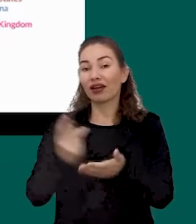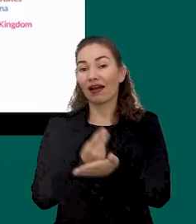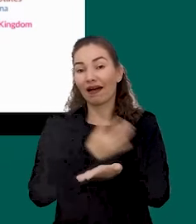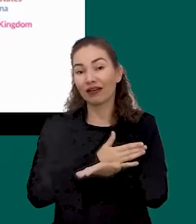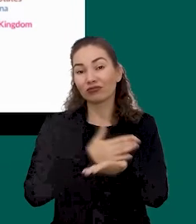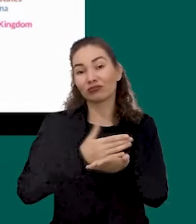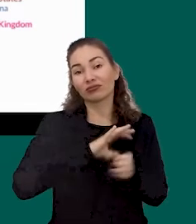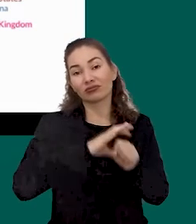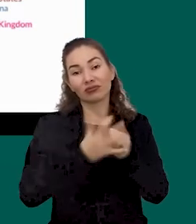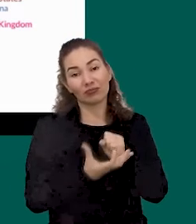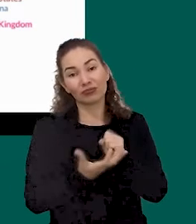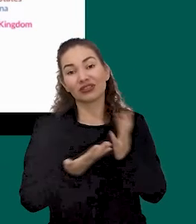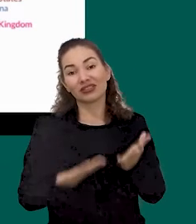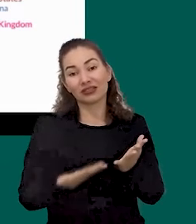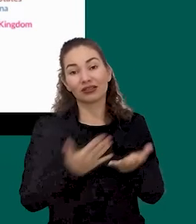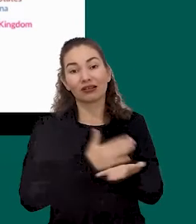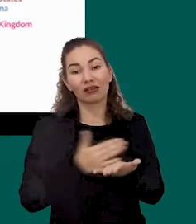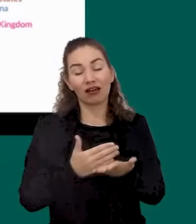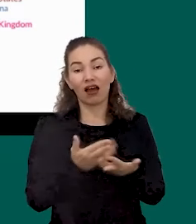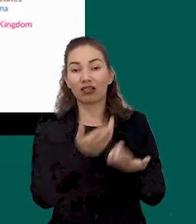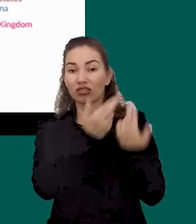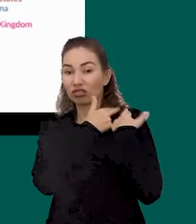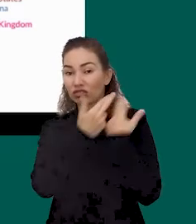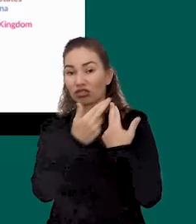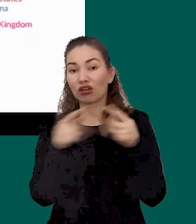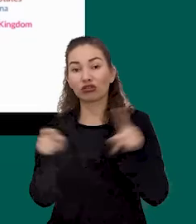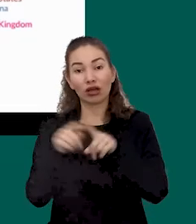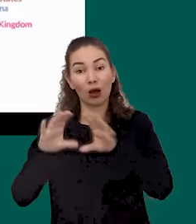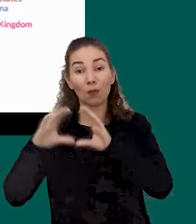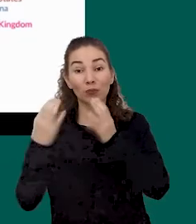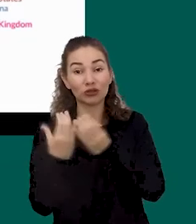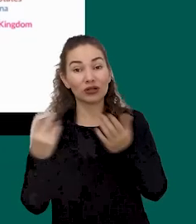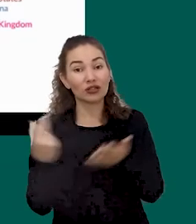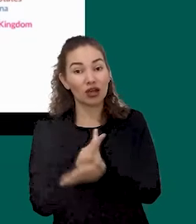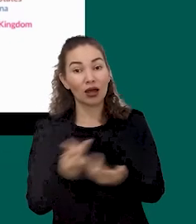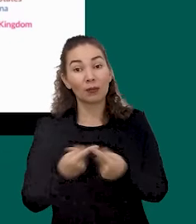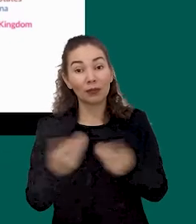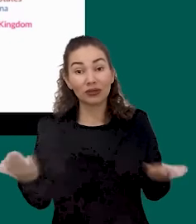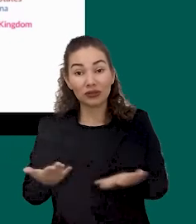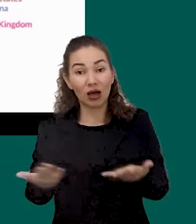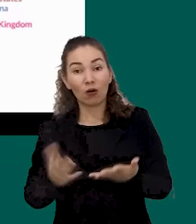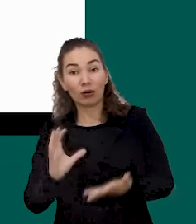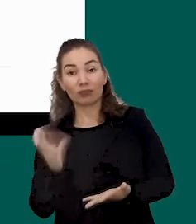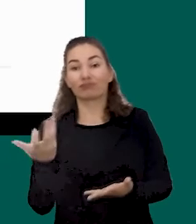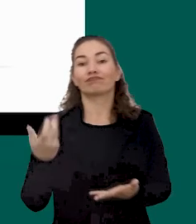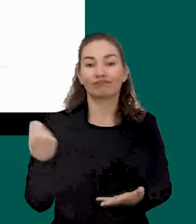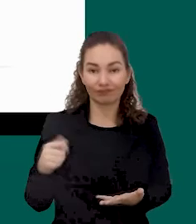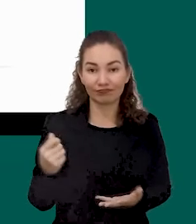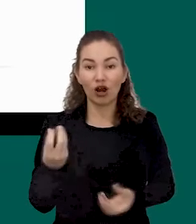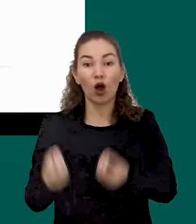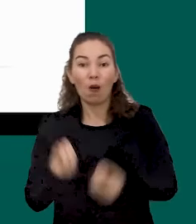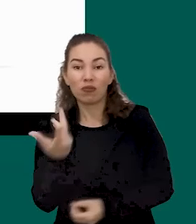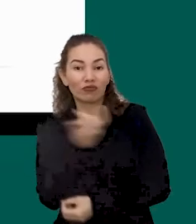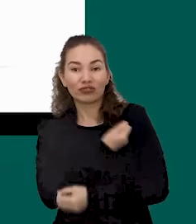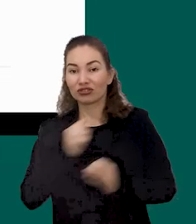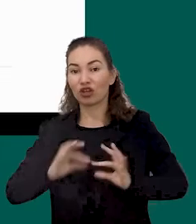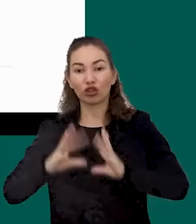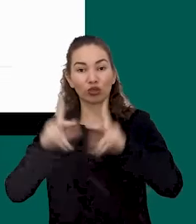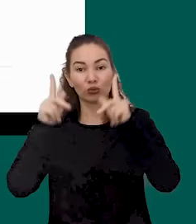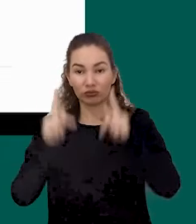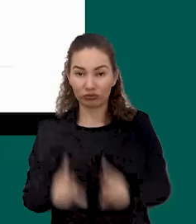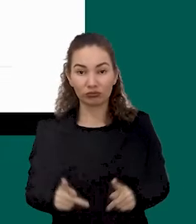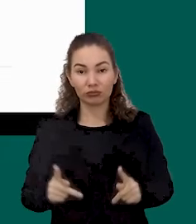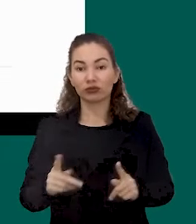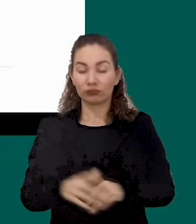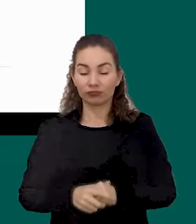princípio da pandemia, desde as autoridades até a própria população, mas agora é hora de correr atrás do prejuízo e pensar em como vacinar todo mundo, que pode ser a